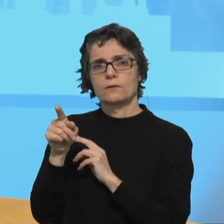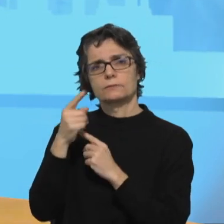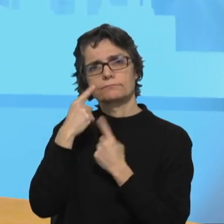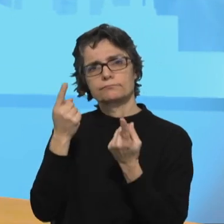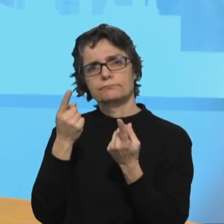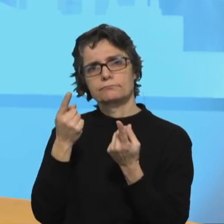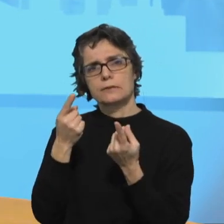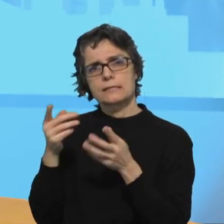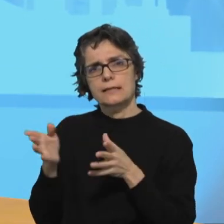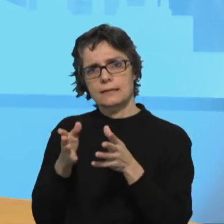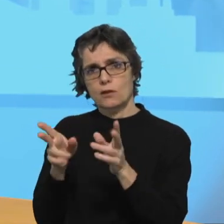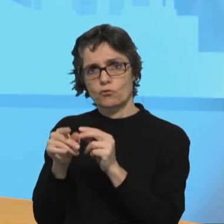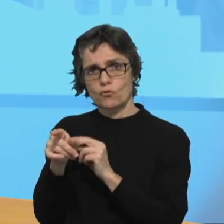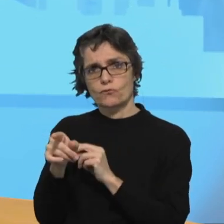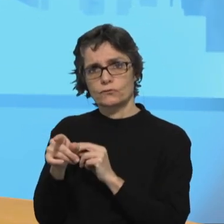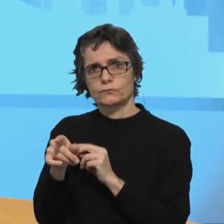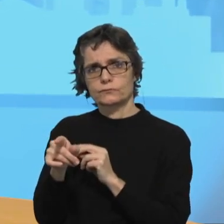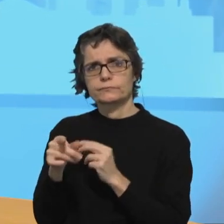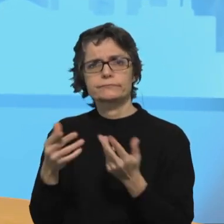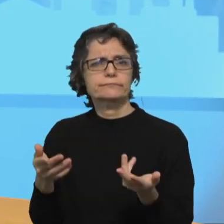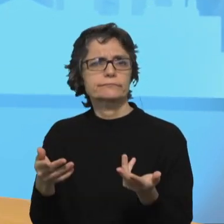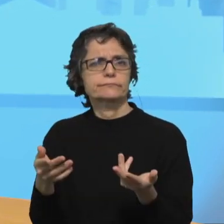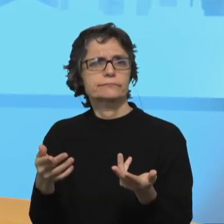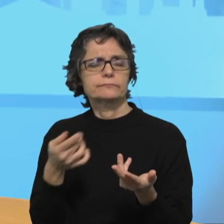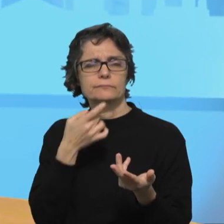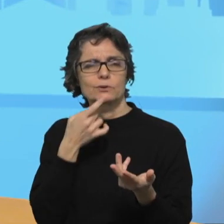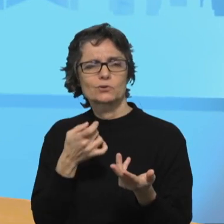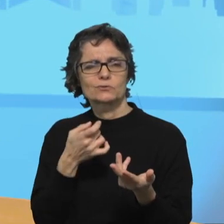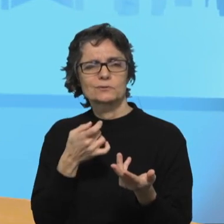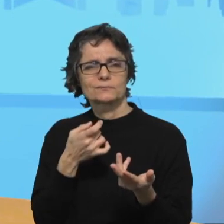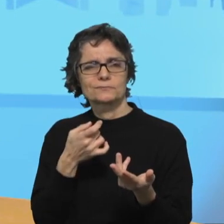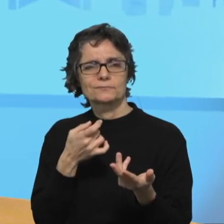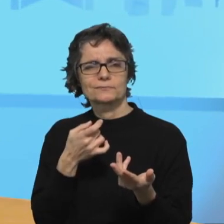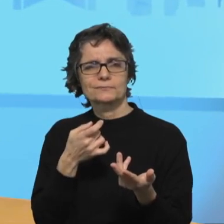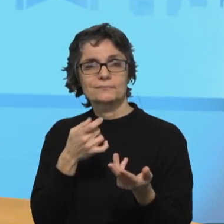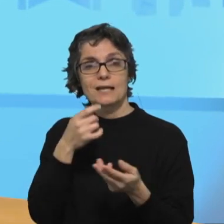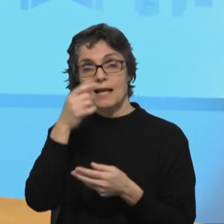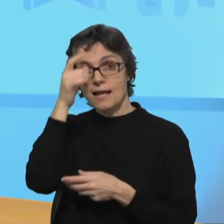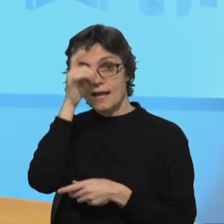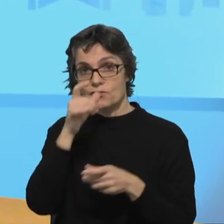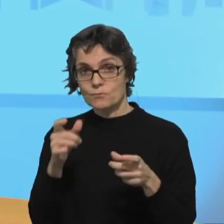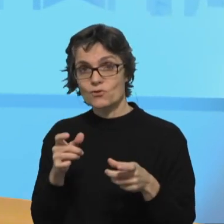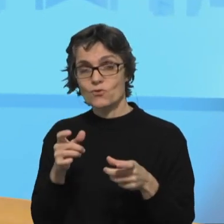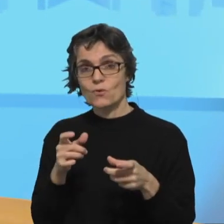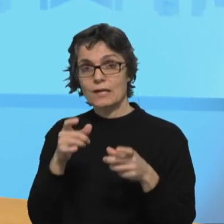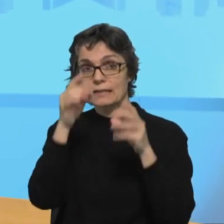este itinerário. O que é que acha da forma como ele vai ser acolhido por aqueles que depois localmente